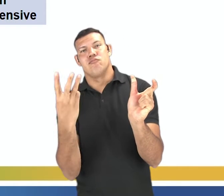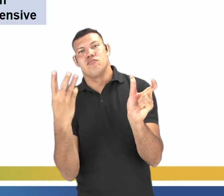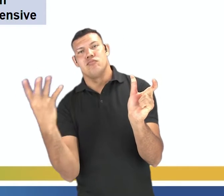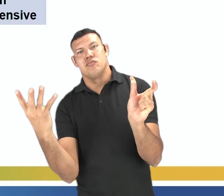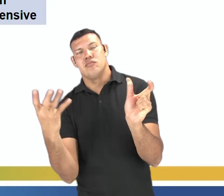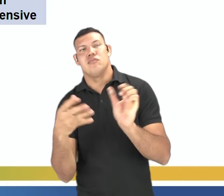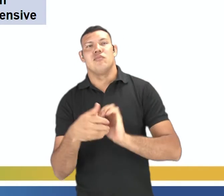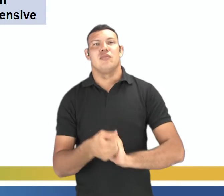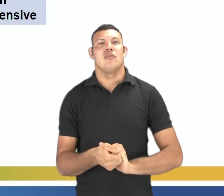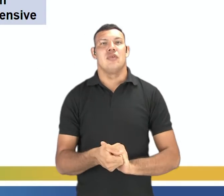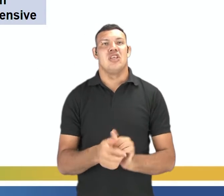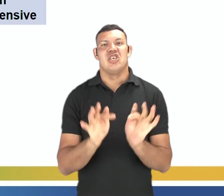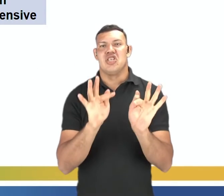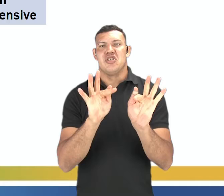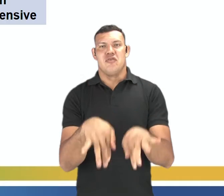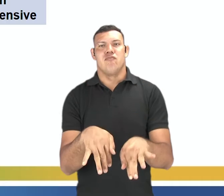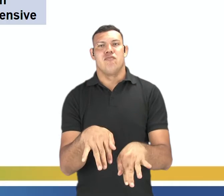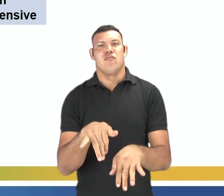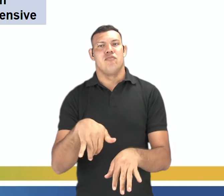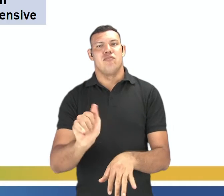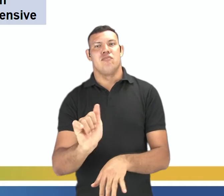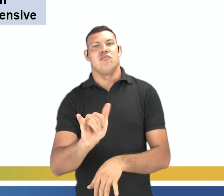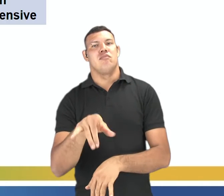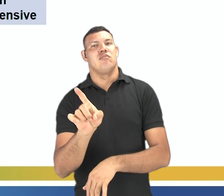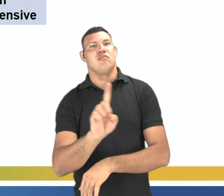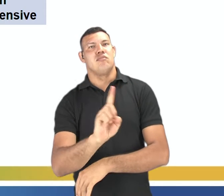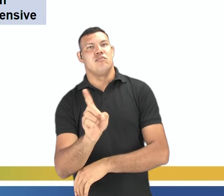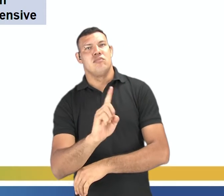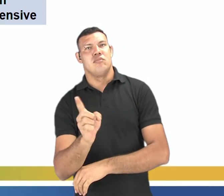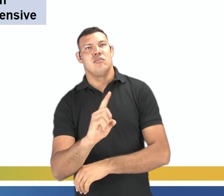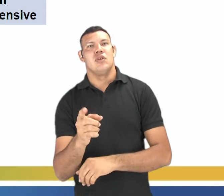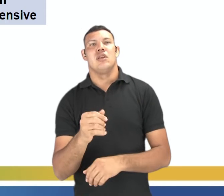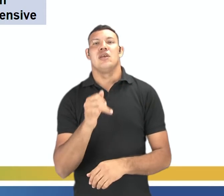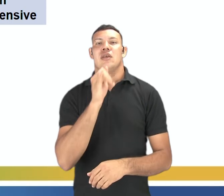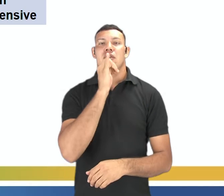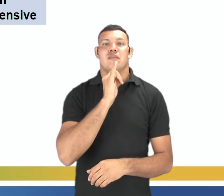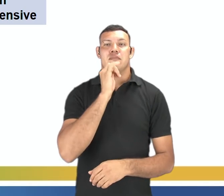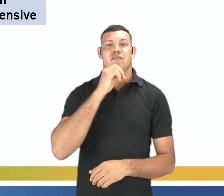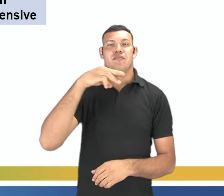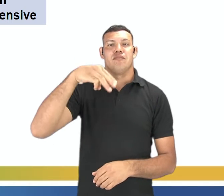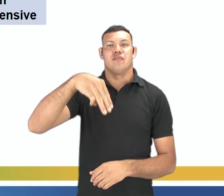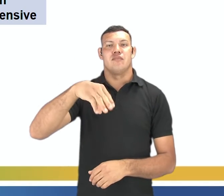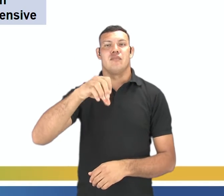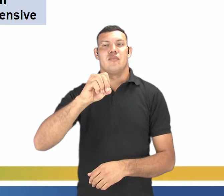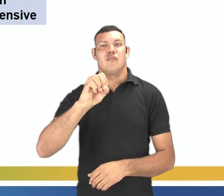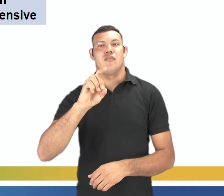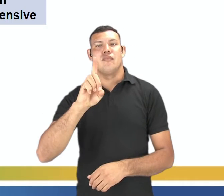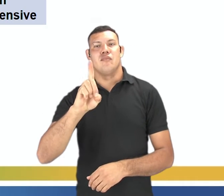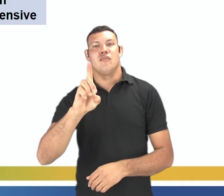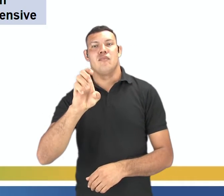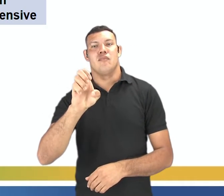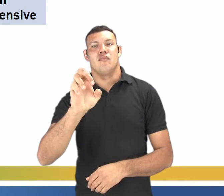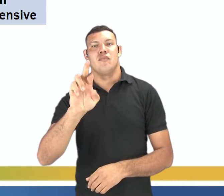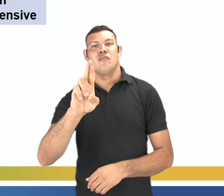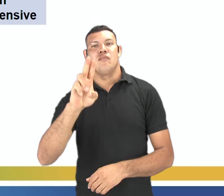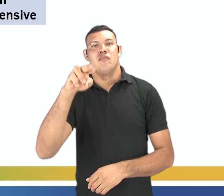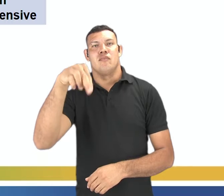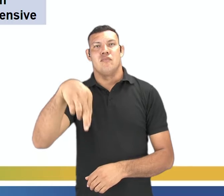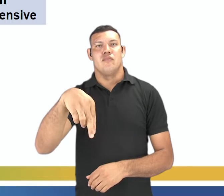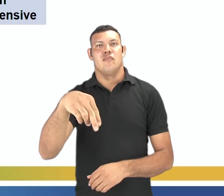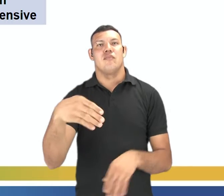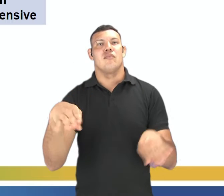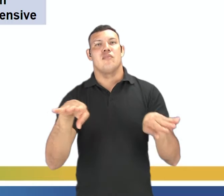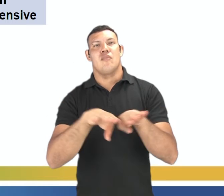duas sílabas que não são terminados em Y. Por exemplo, modern, moderno, e pleasant, prazeroso,